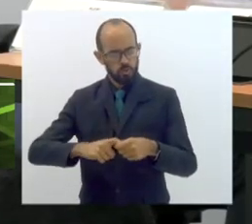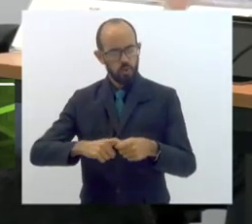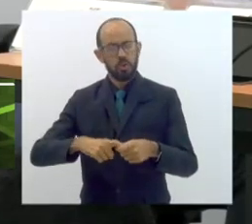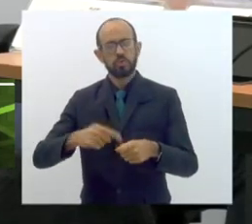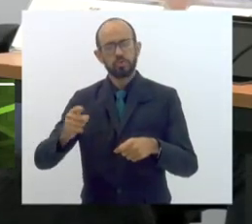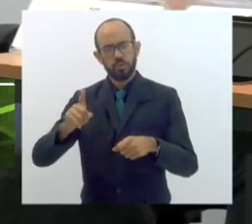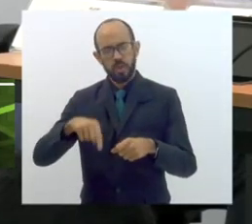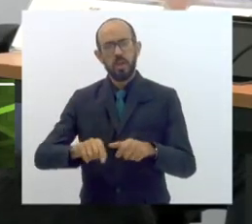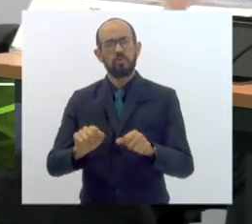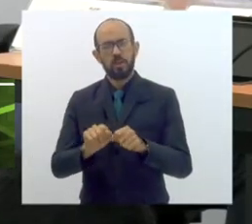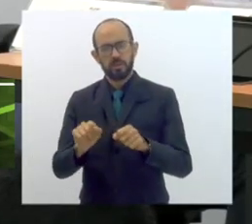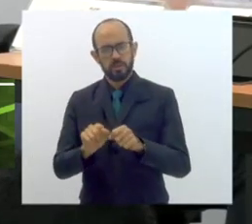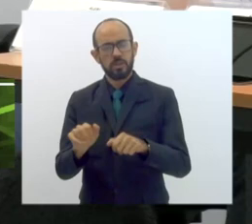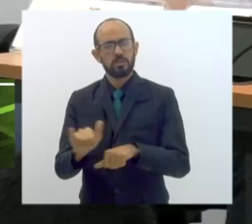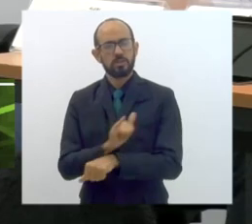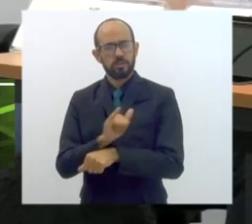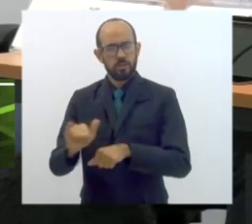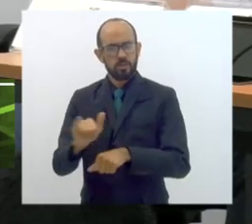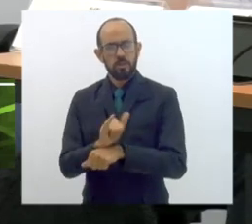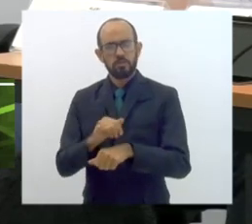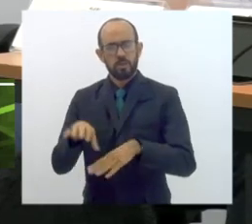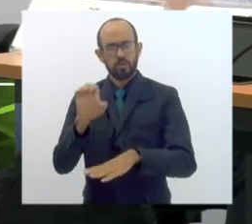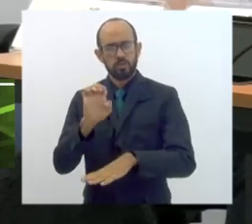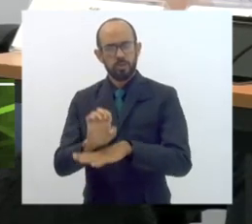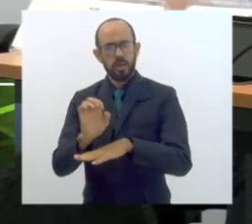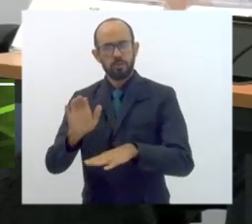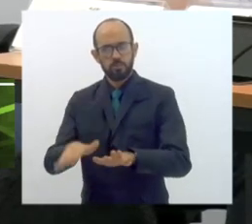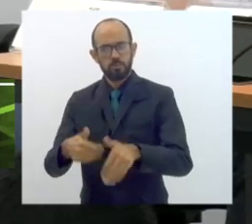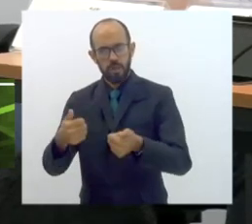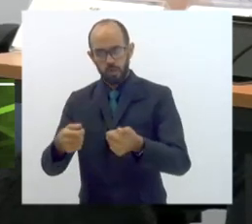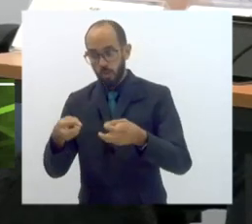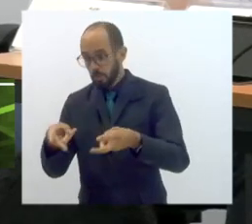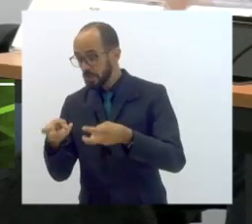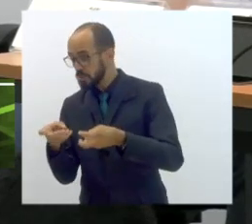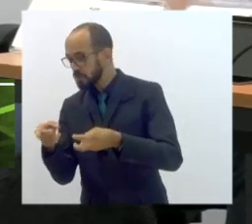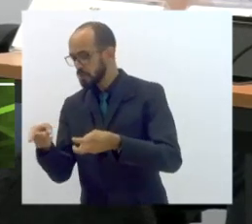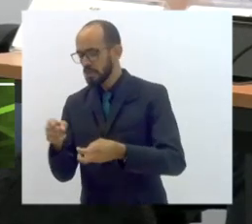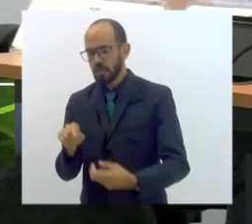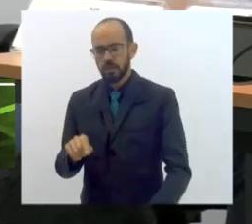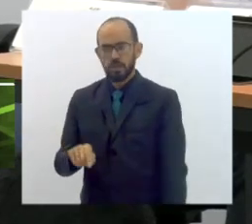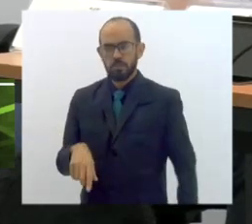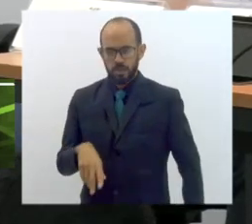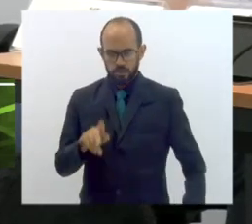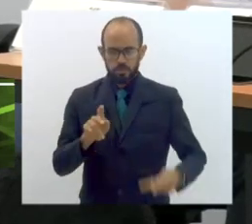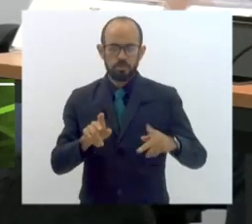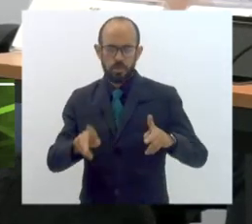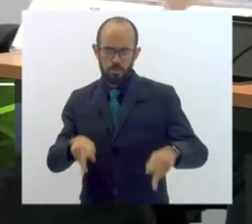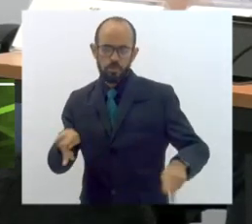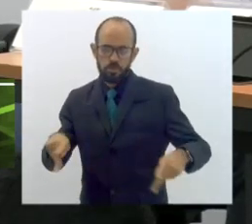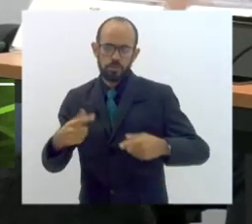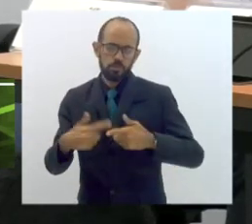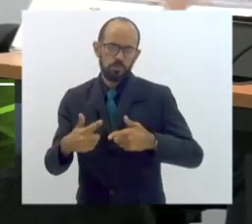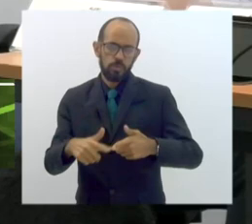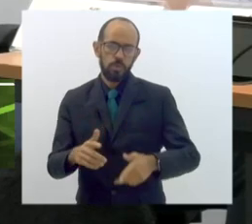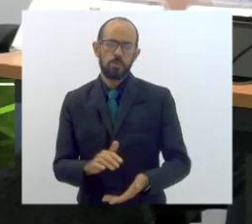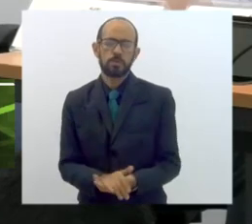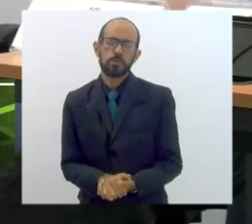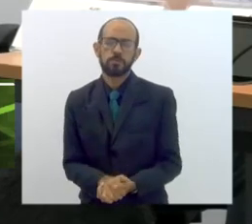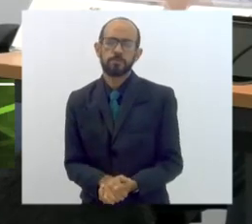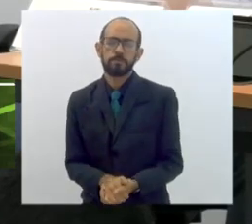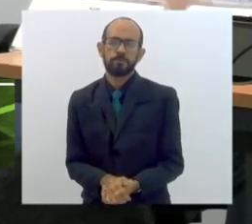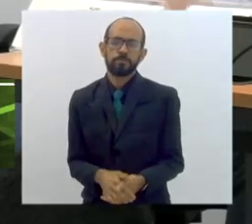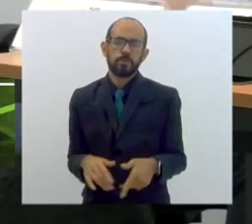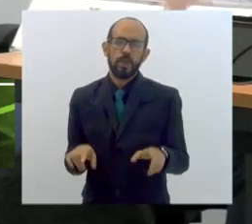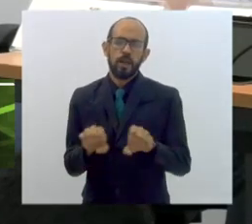está desenhando isso para que o Estado possa enxergar isso de uma melhor forma, de uma melhor conjuntura, né? As estruturas das